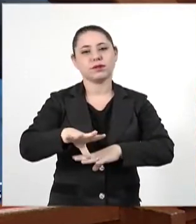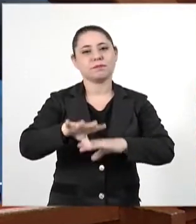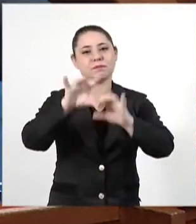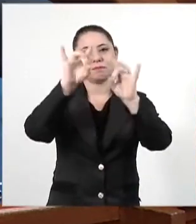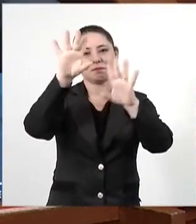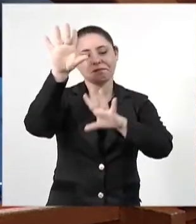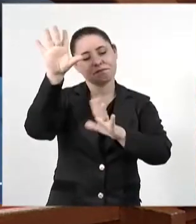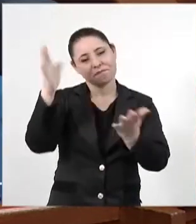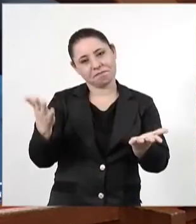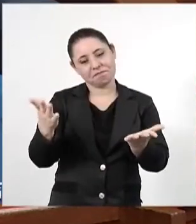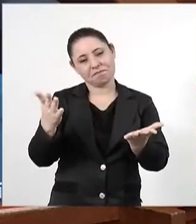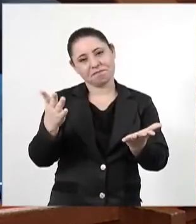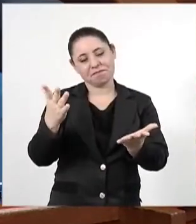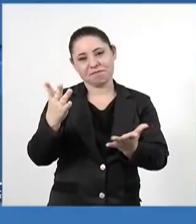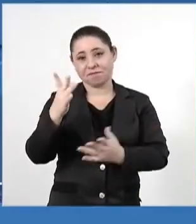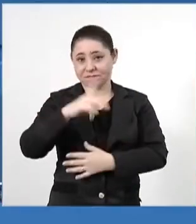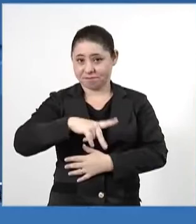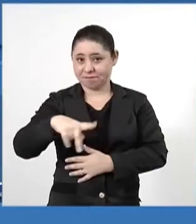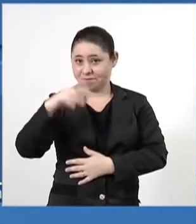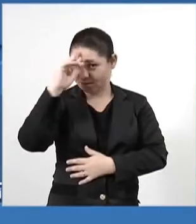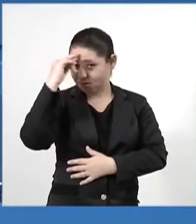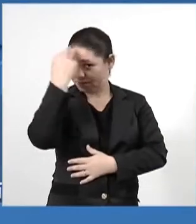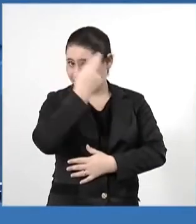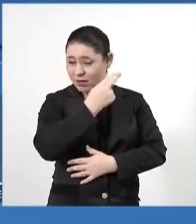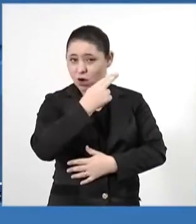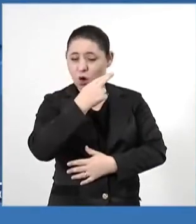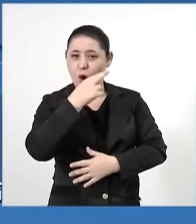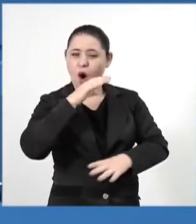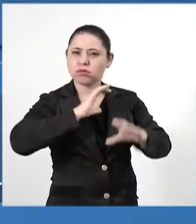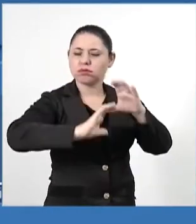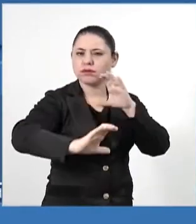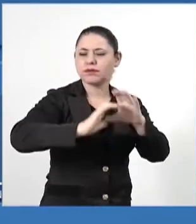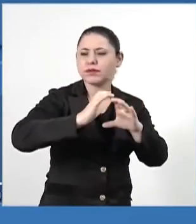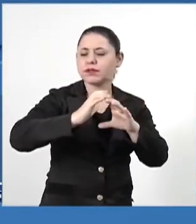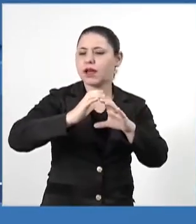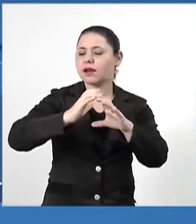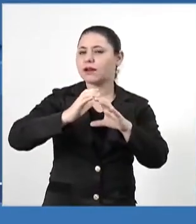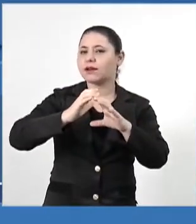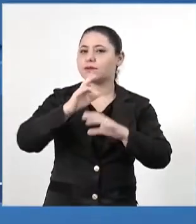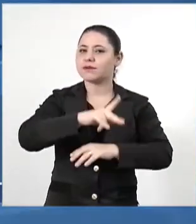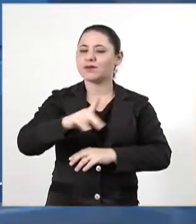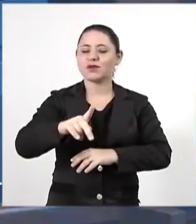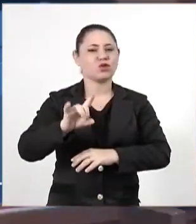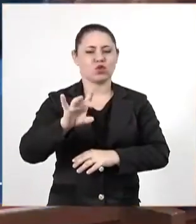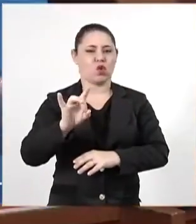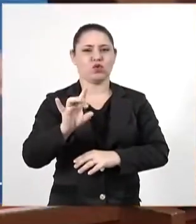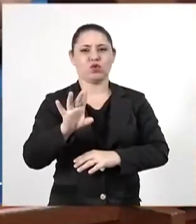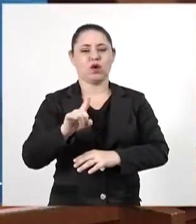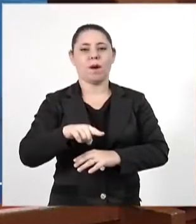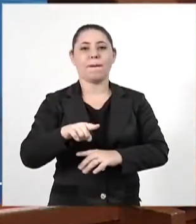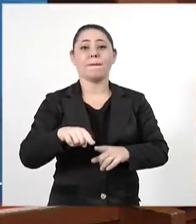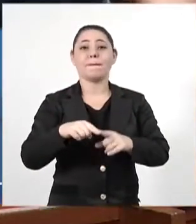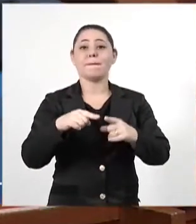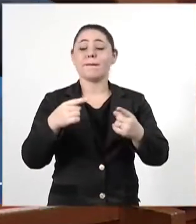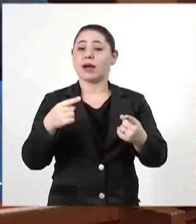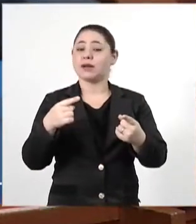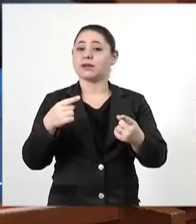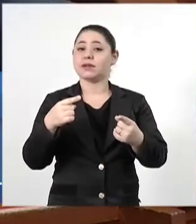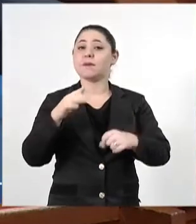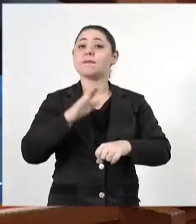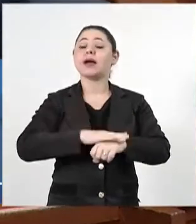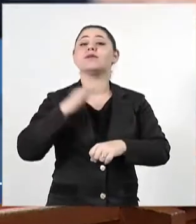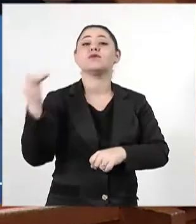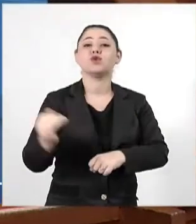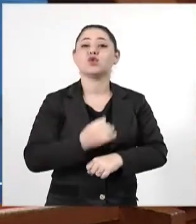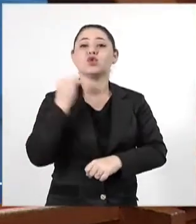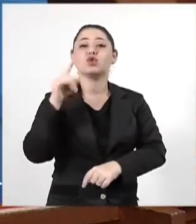deputado professor Rinaldo, que a gente, ao dialogar com o professor, obviamente não só, não é, mas principalmente, quase